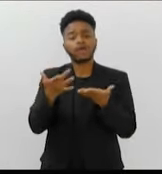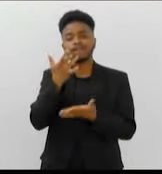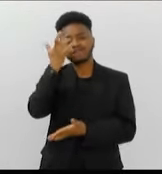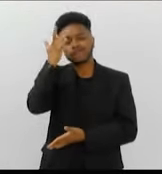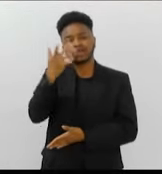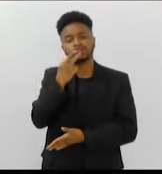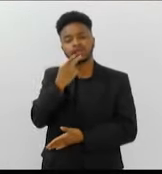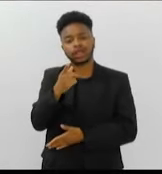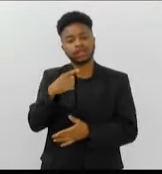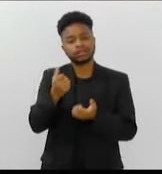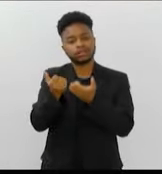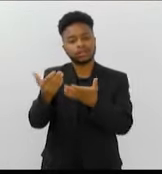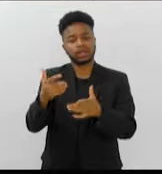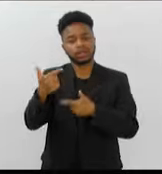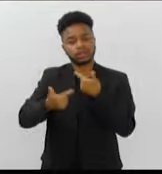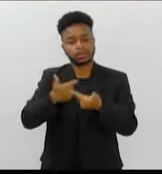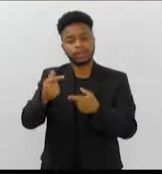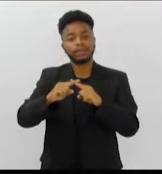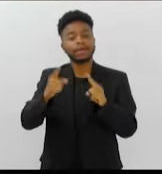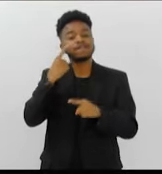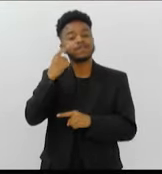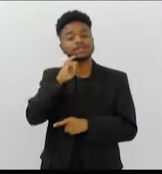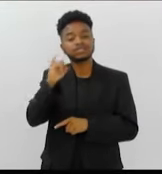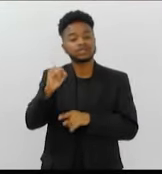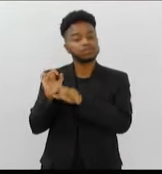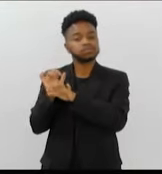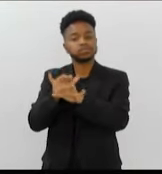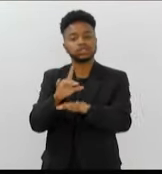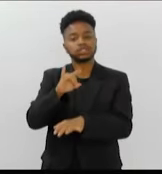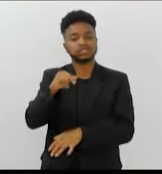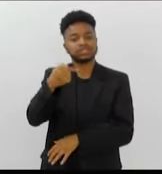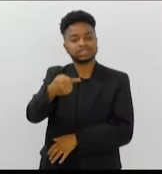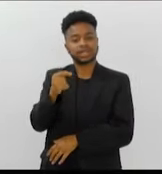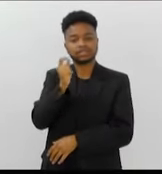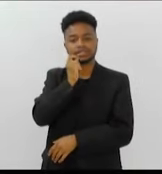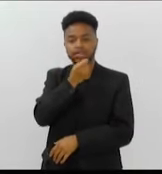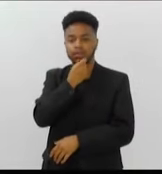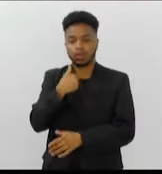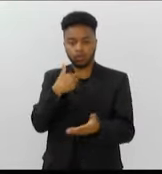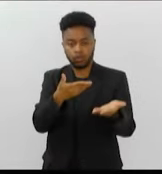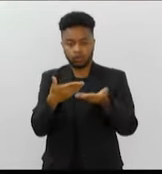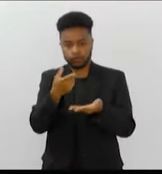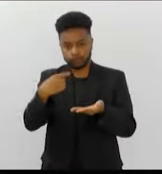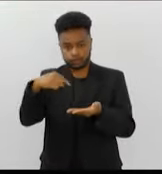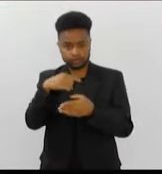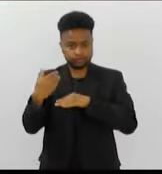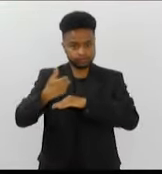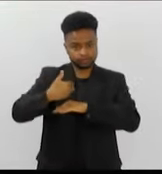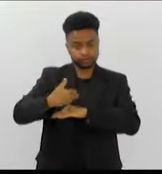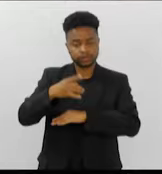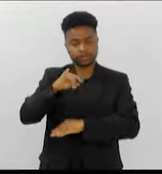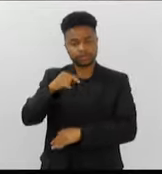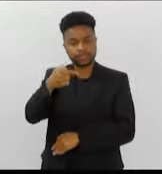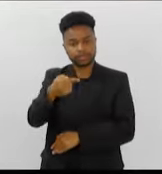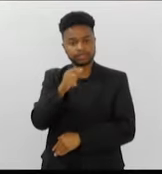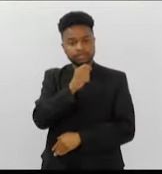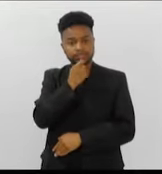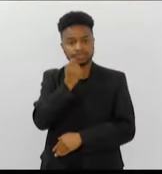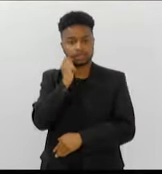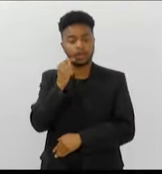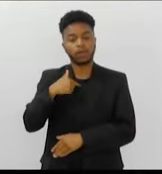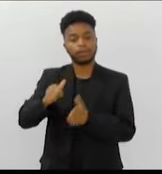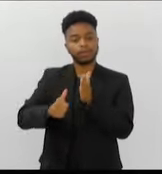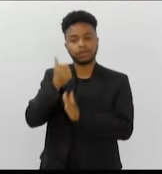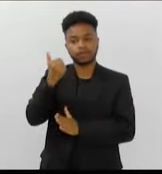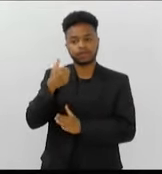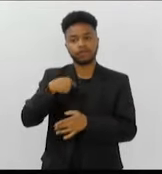E vamos lá ver se ele vai 17 de setembro. Eu queria convocar todos aqui para vir 17 de setembro, tá? E eu quero ver, eu vou fazer pela primeira vez na vida, toda a